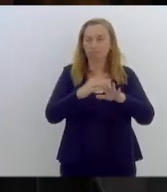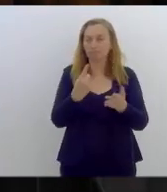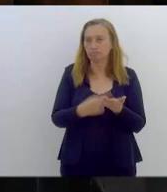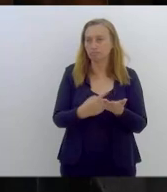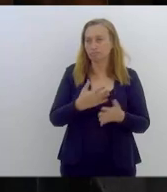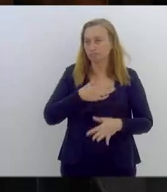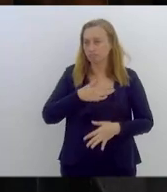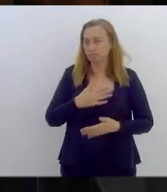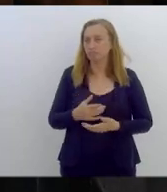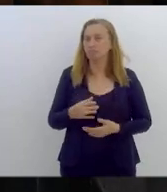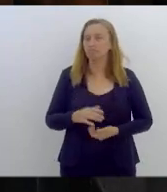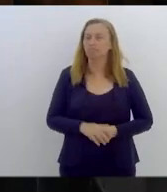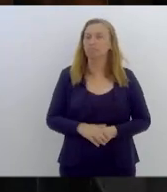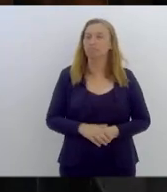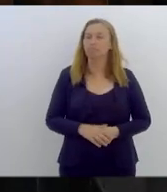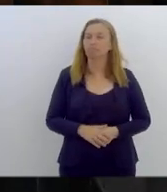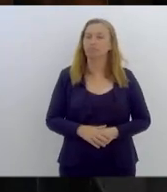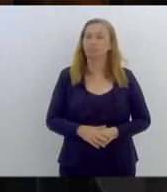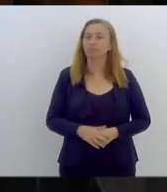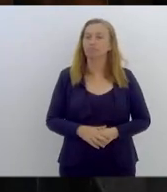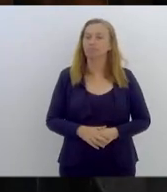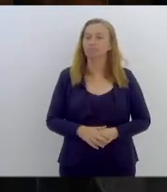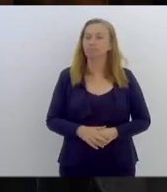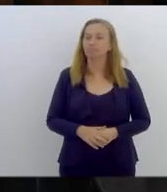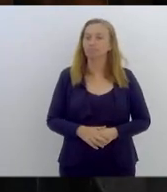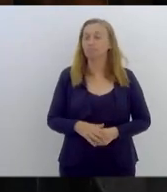que é preferível decidir